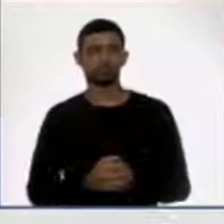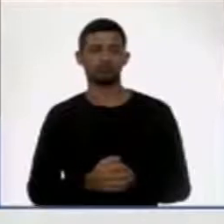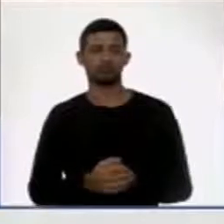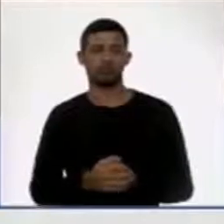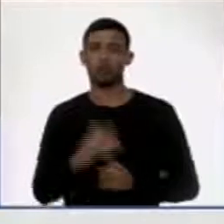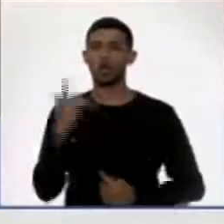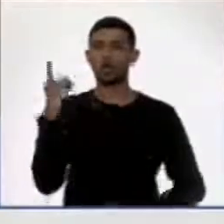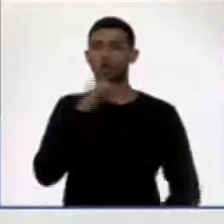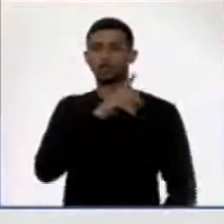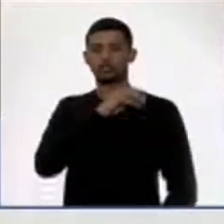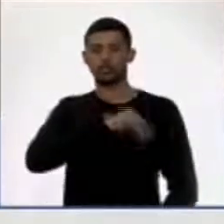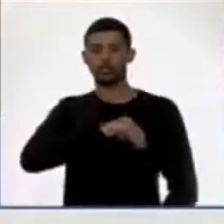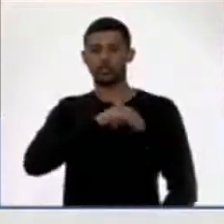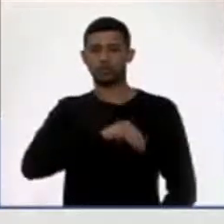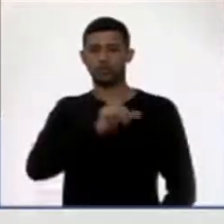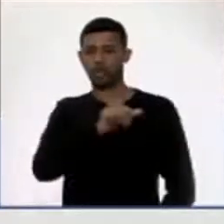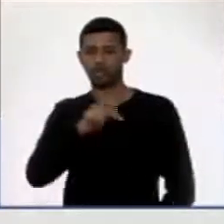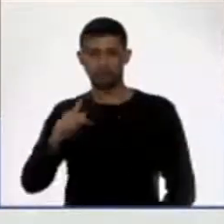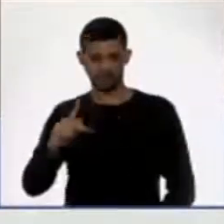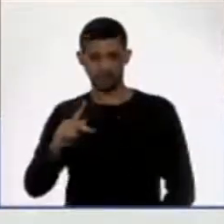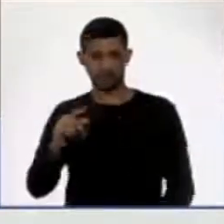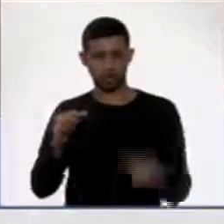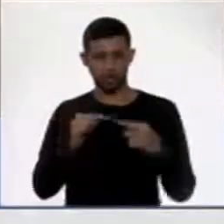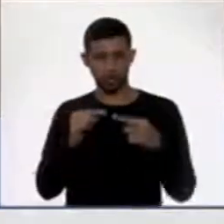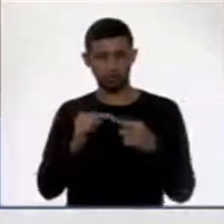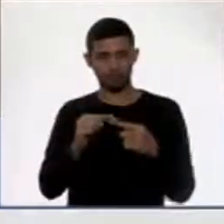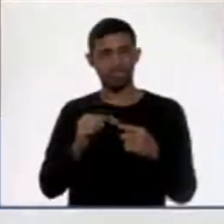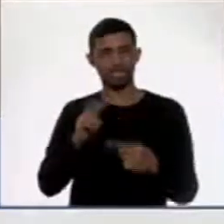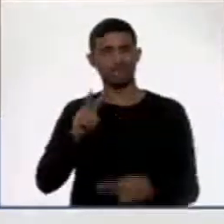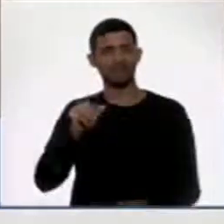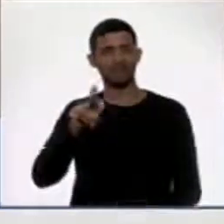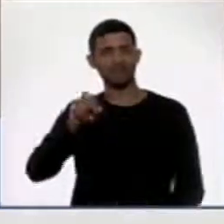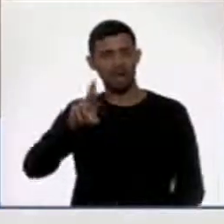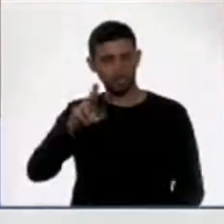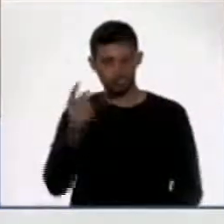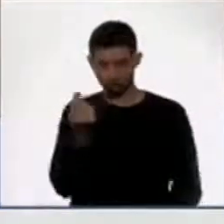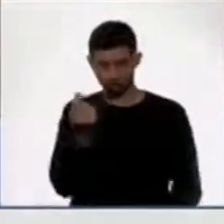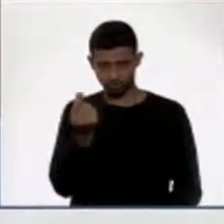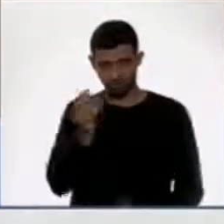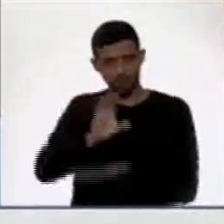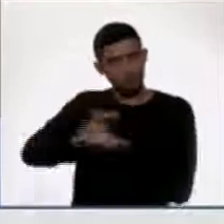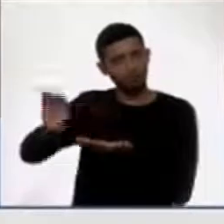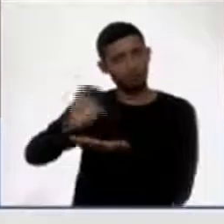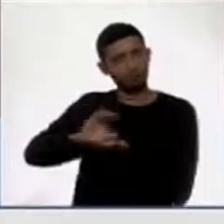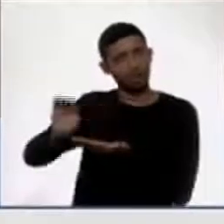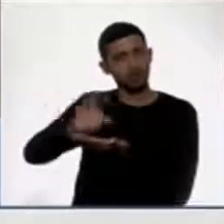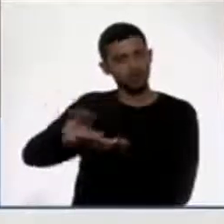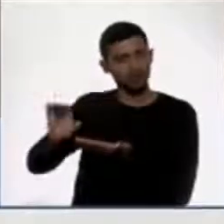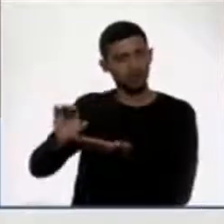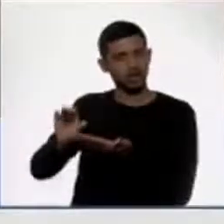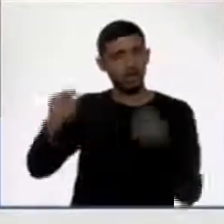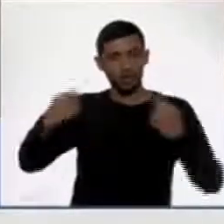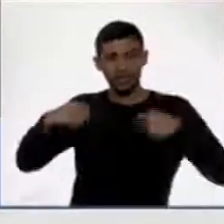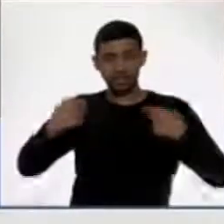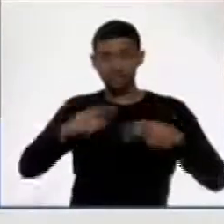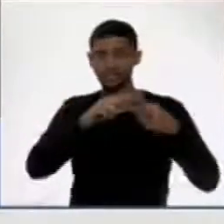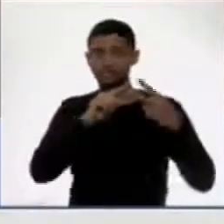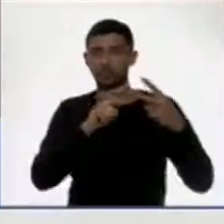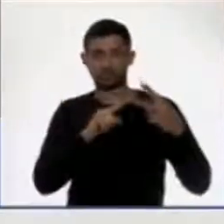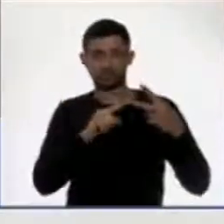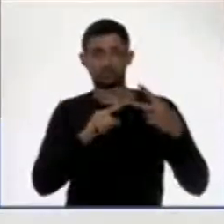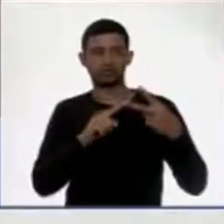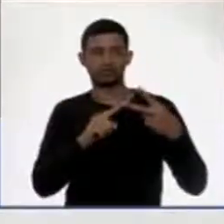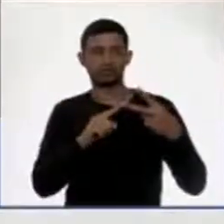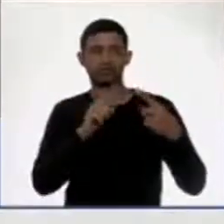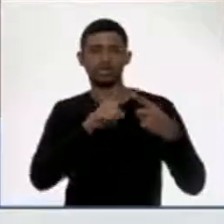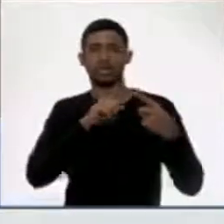a aposentadoria do valor que ele contribui integralmente, ele tem que preencher no mínimo 2 pré-requisitos: ter